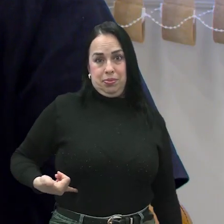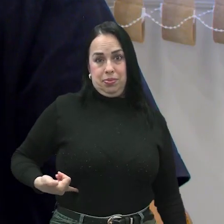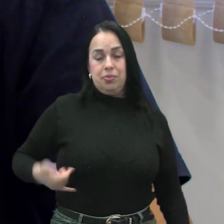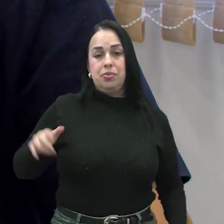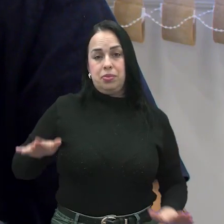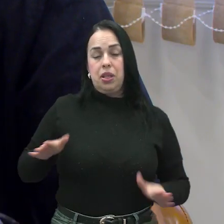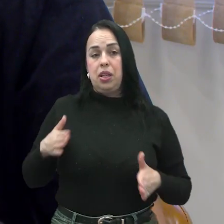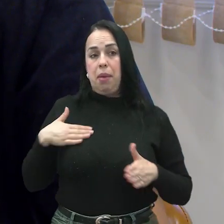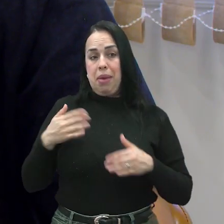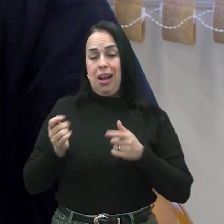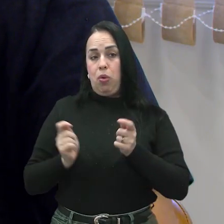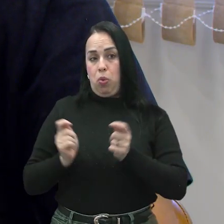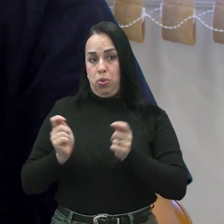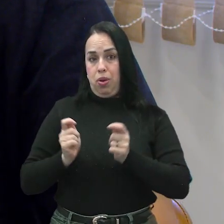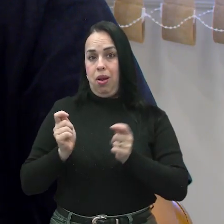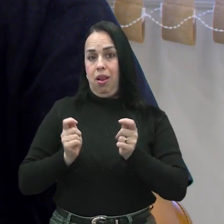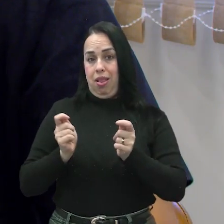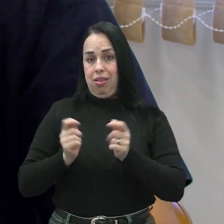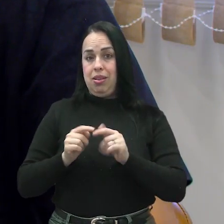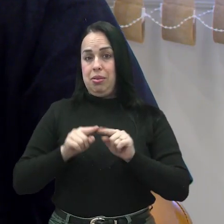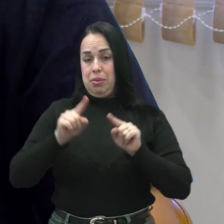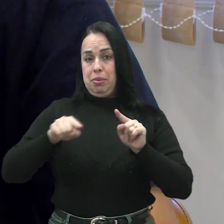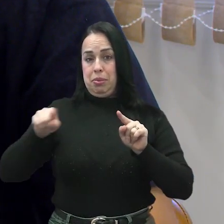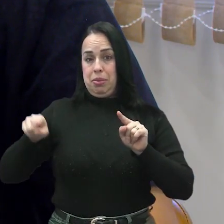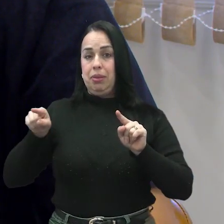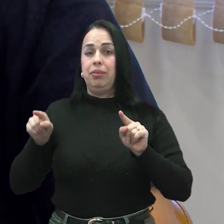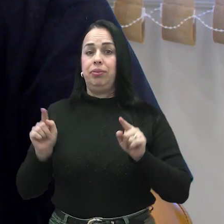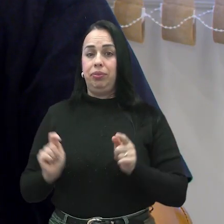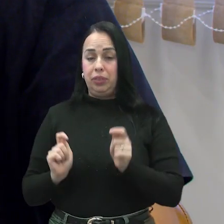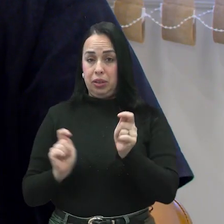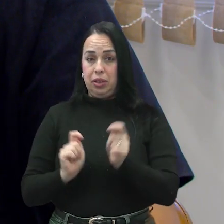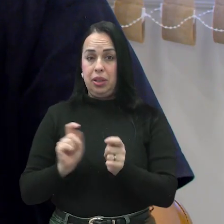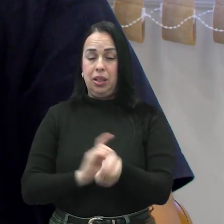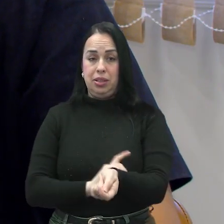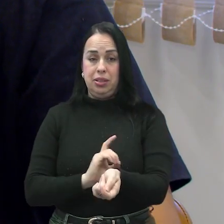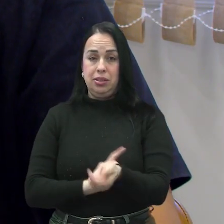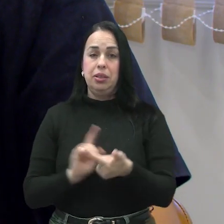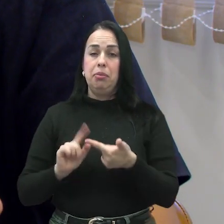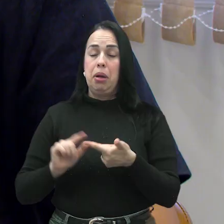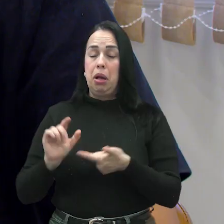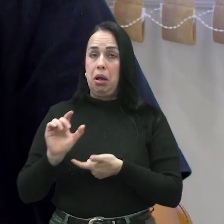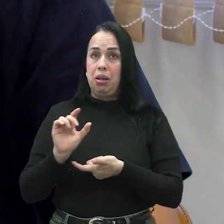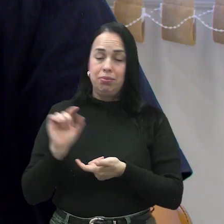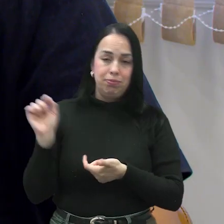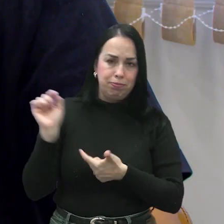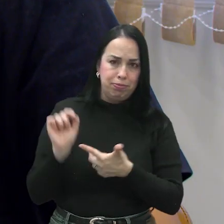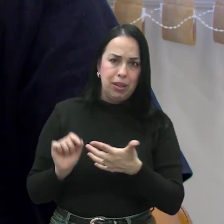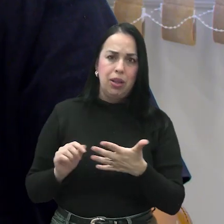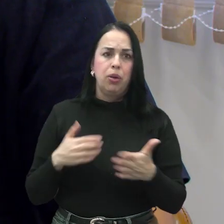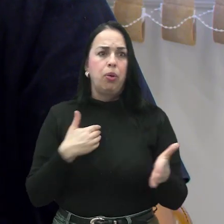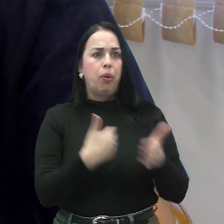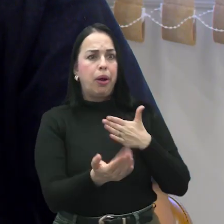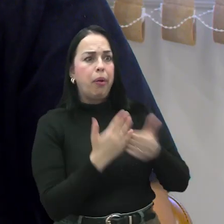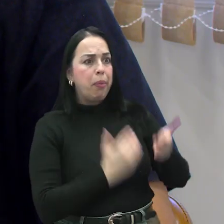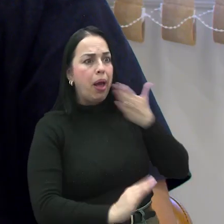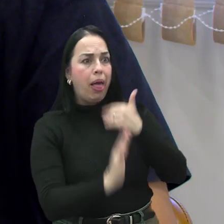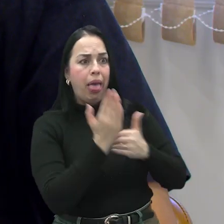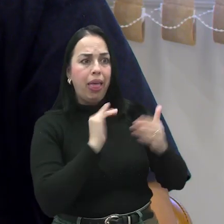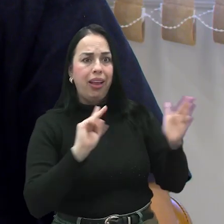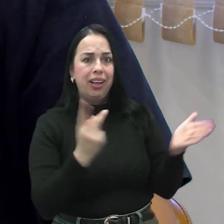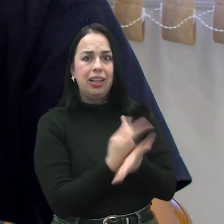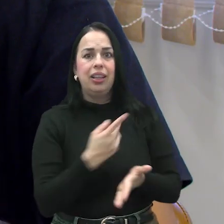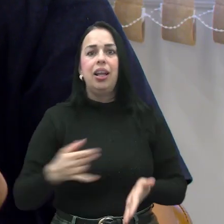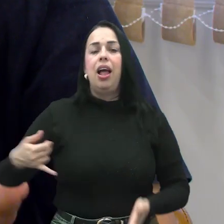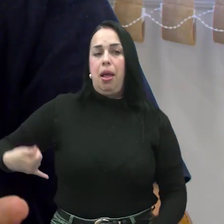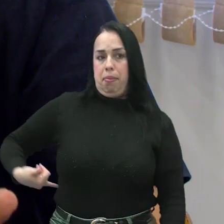basal, que é o que segura, mantém estável ao longo do dia, quanto a de ação rápida, que é para correção de carboidrato, para qualquer momento